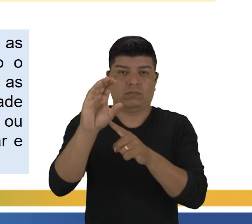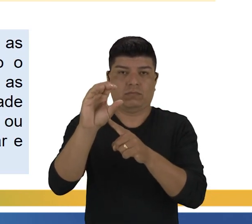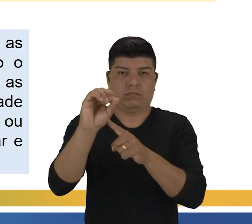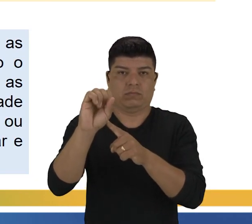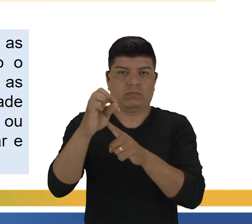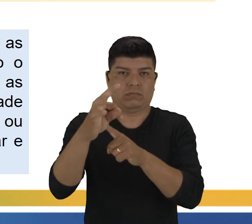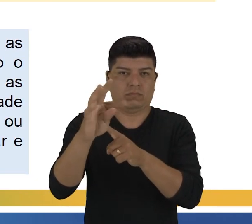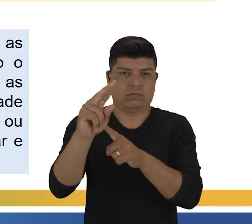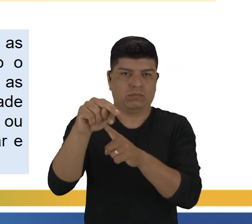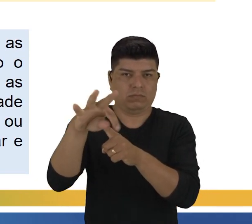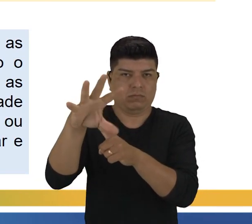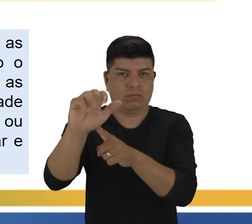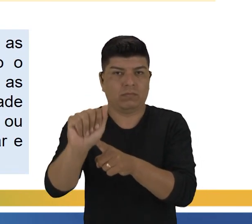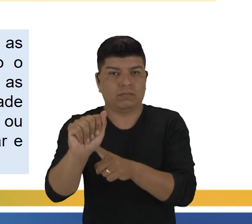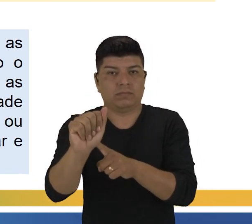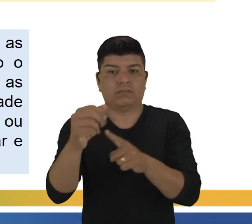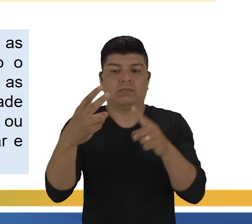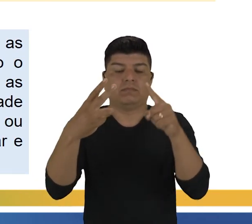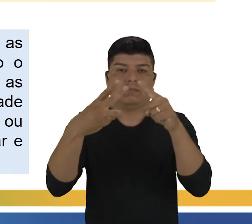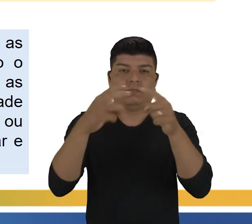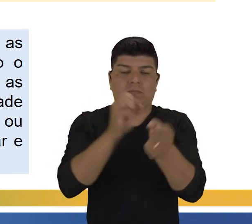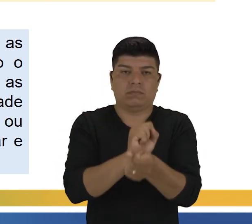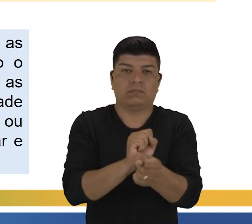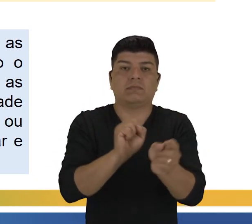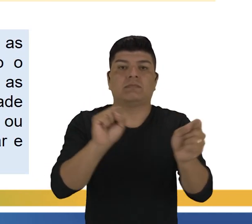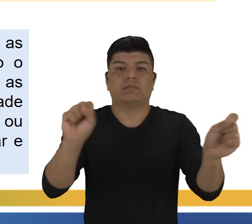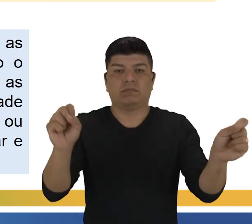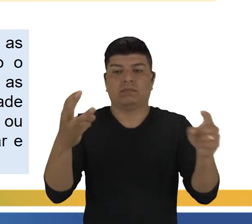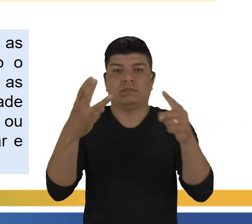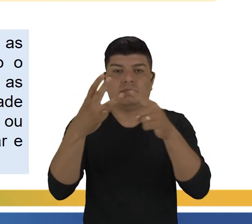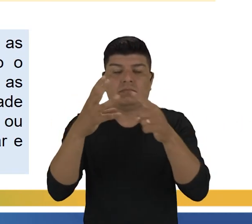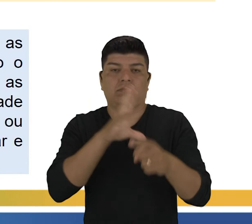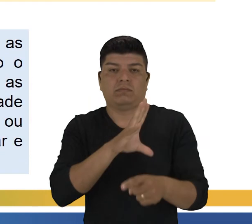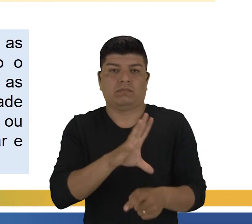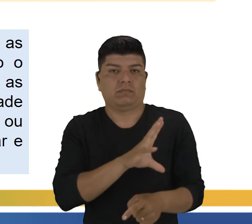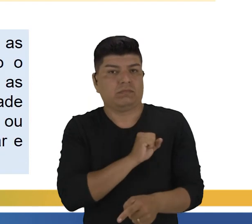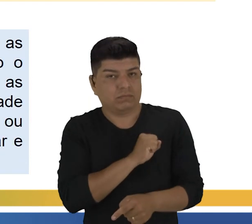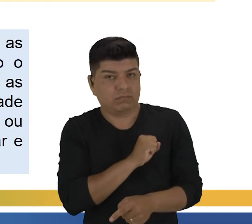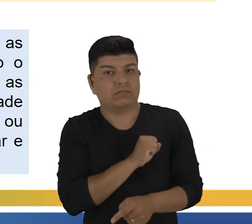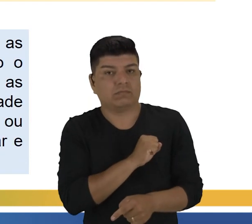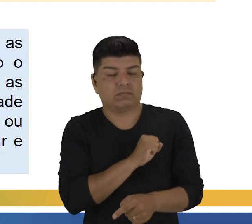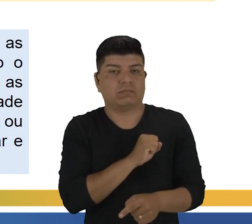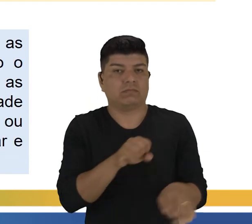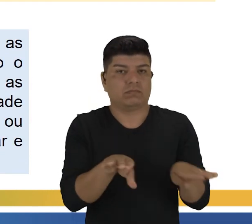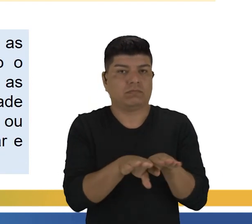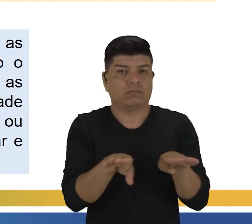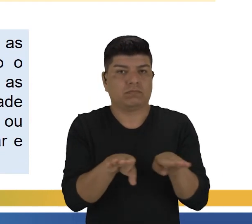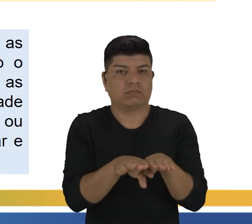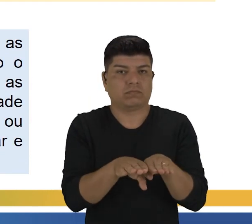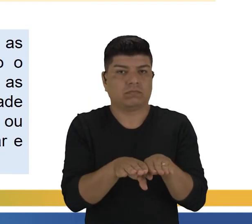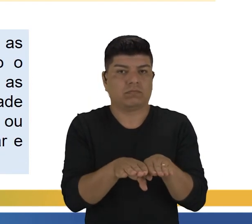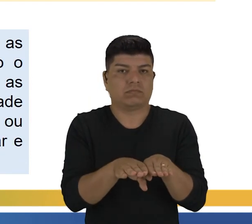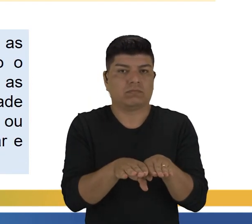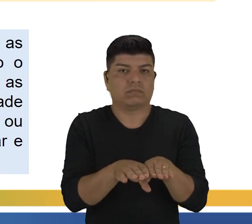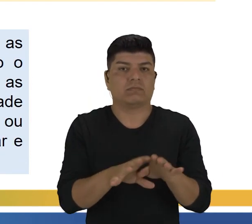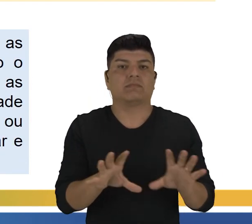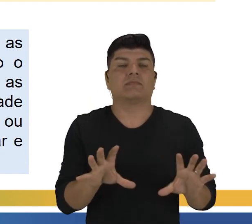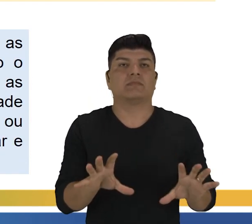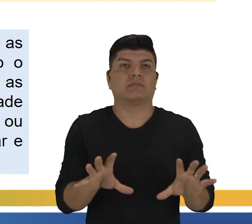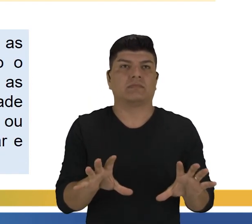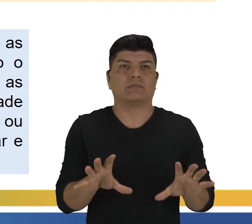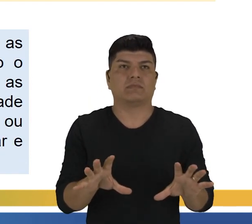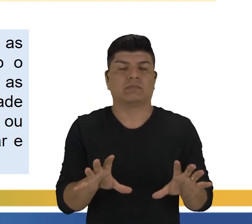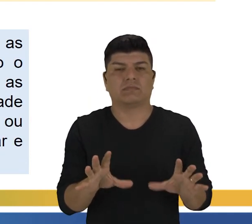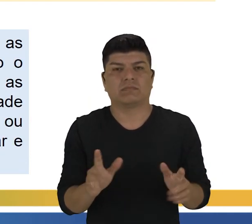a liberdade e a negação do amor platônico e do erotismo, que, no